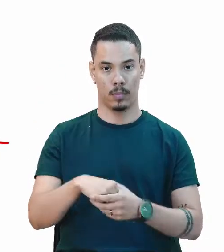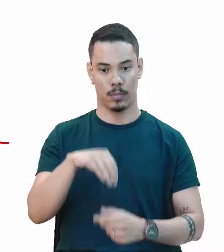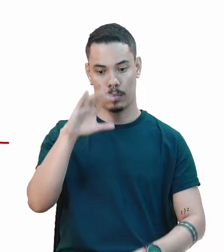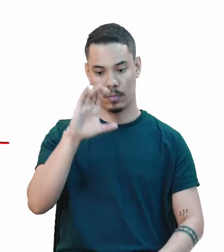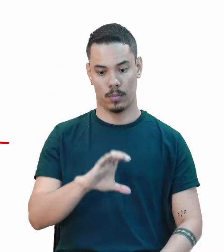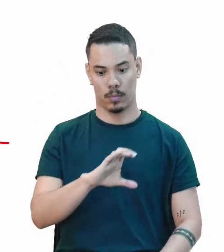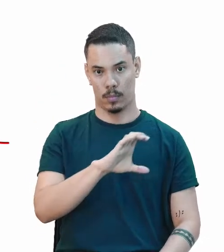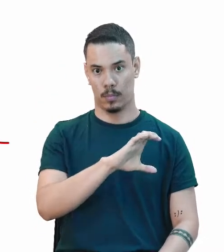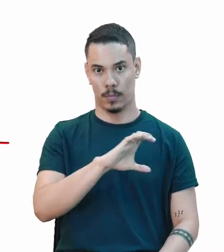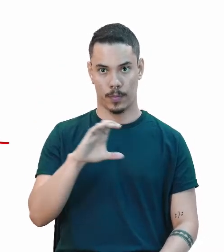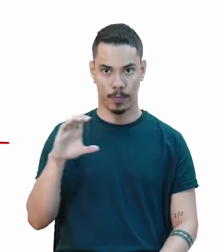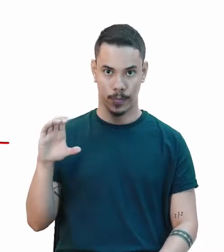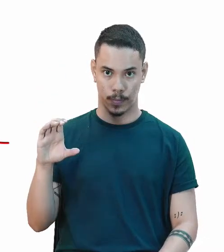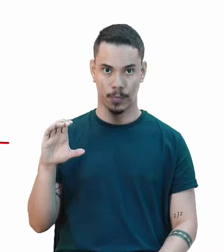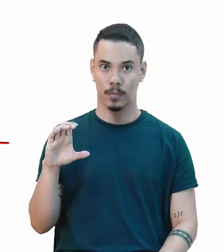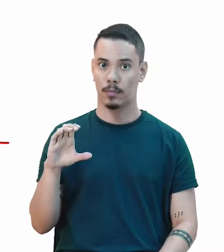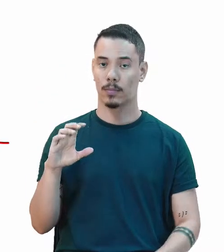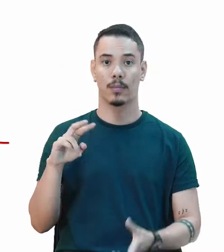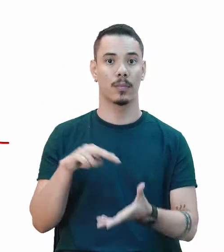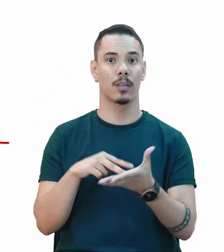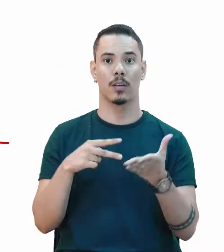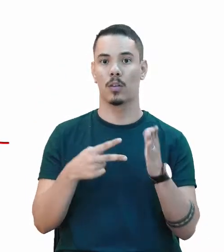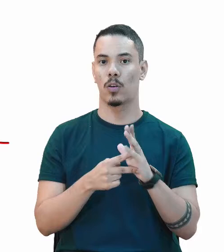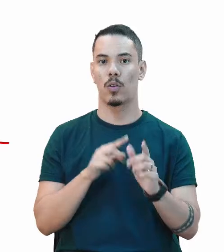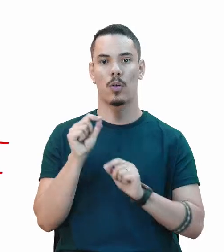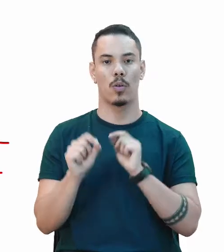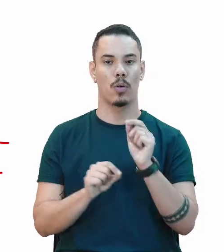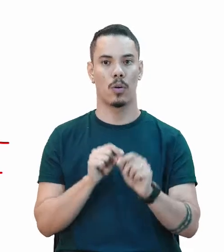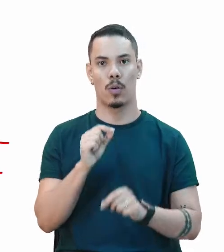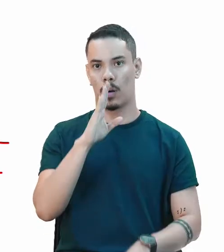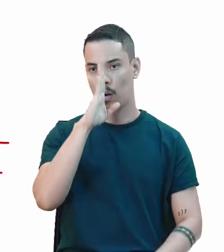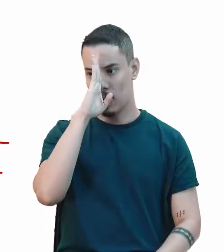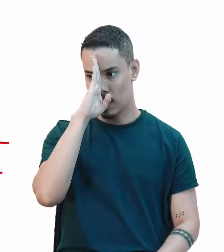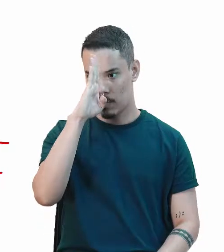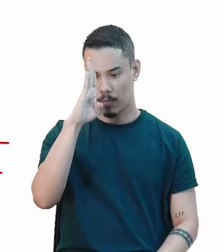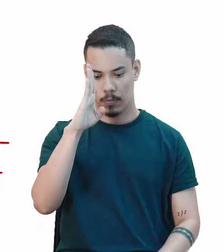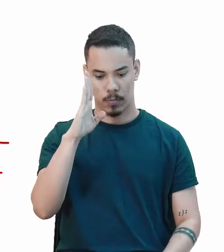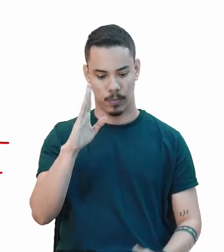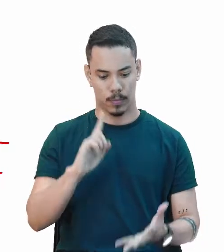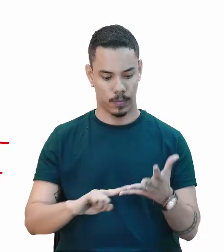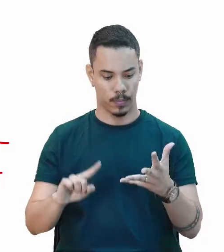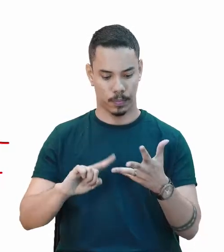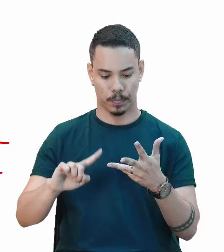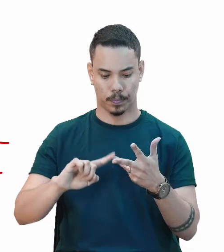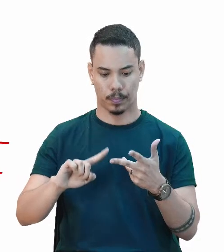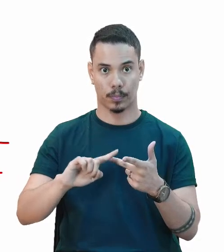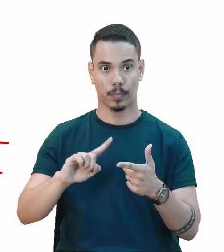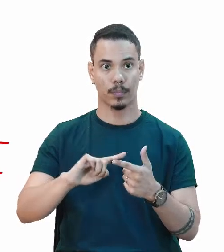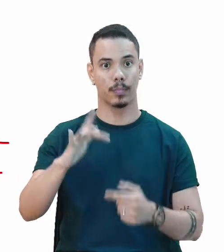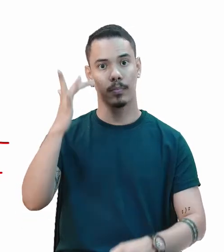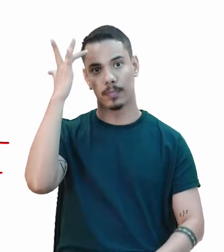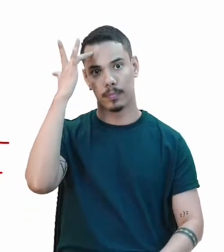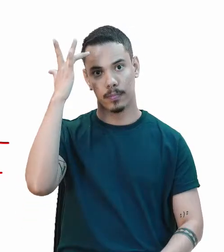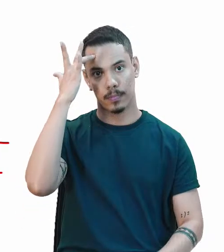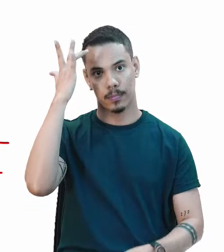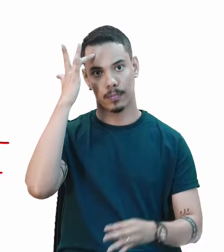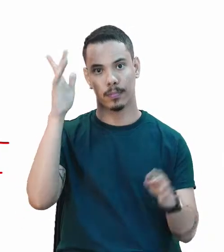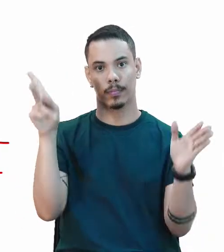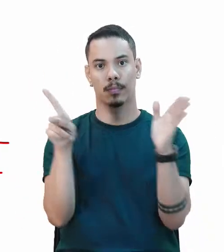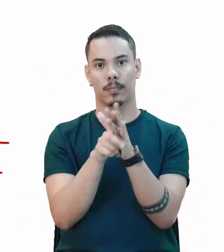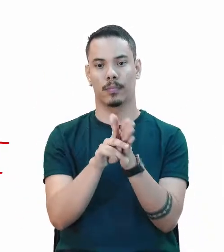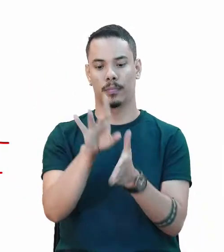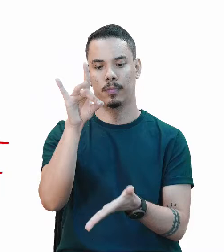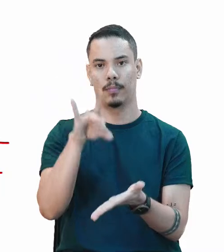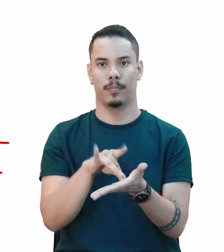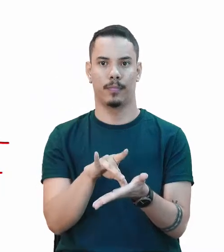hoje, nada mais é do que a fonte dos princípios racionais que regem a